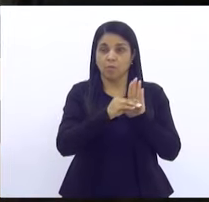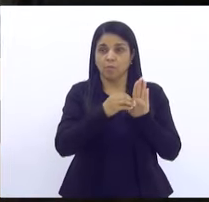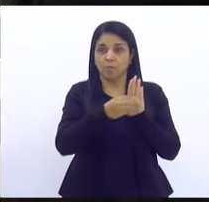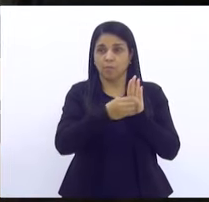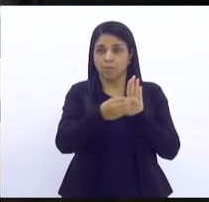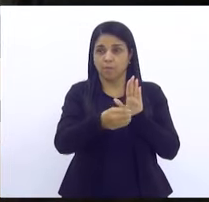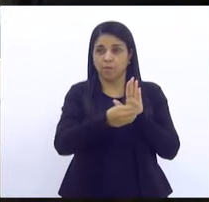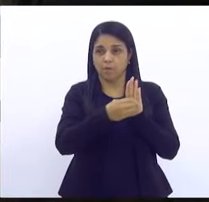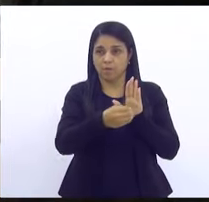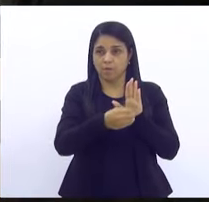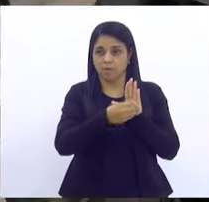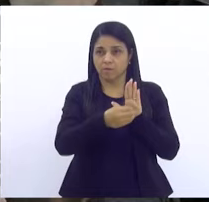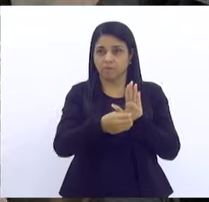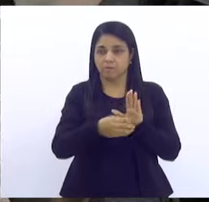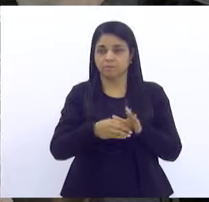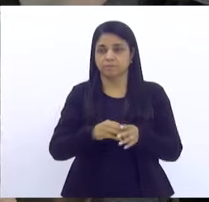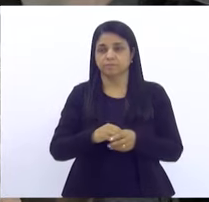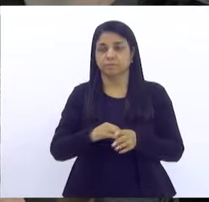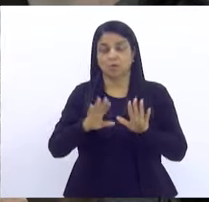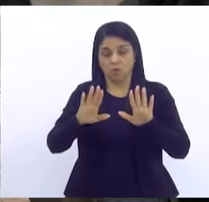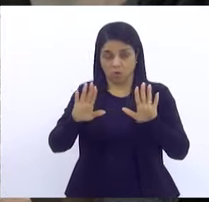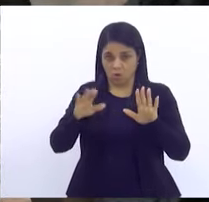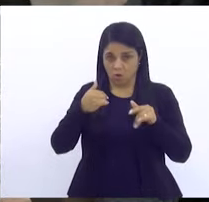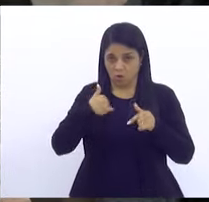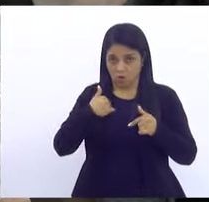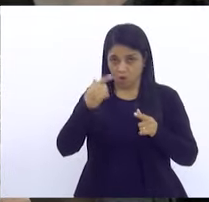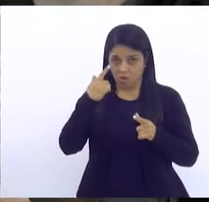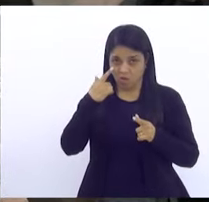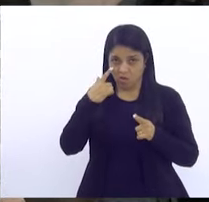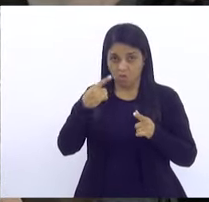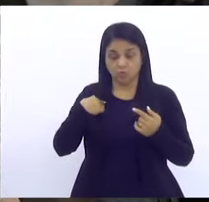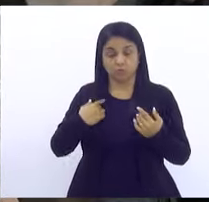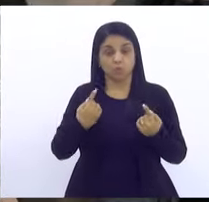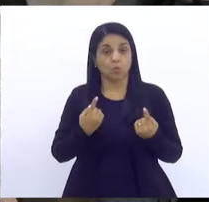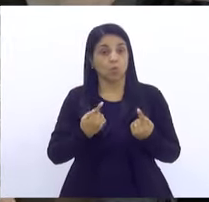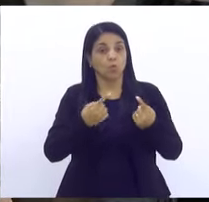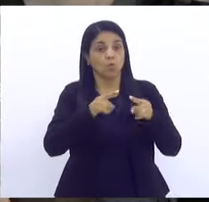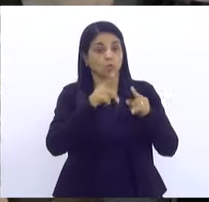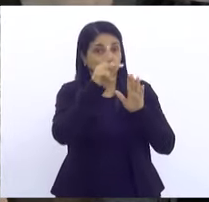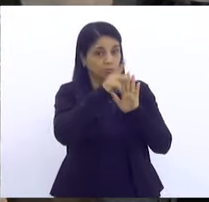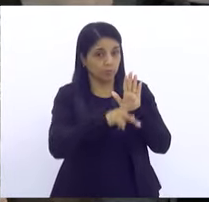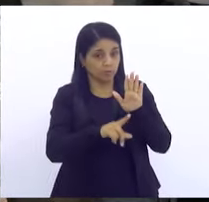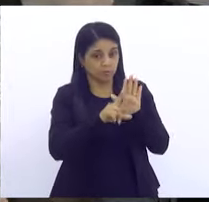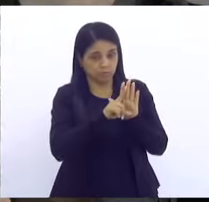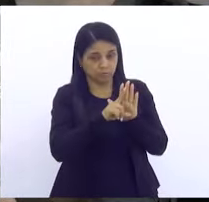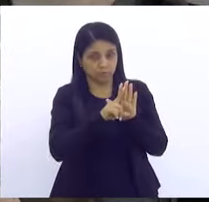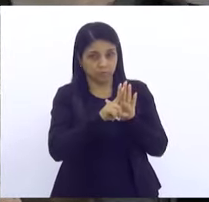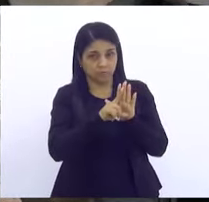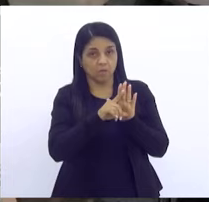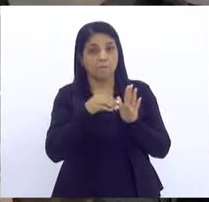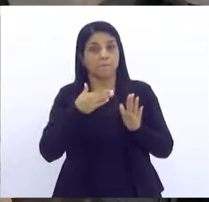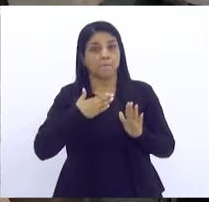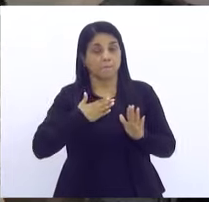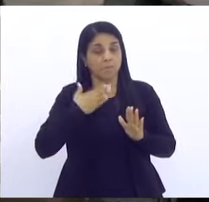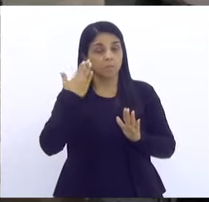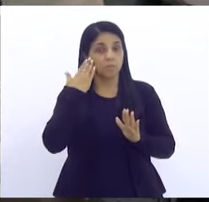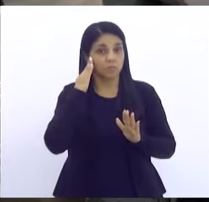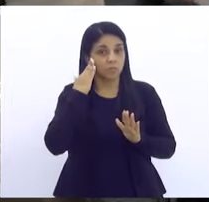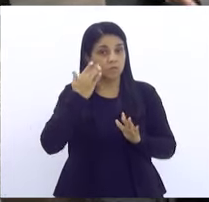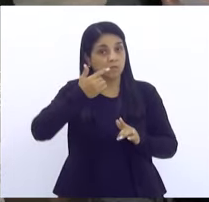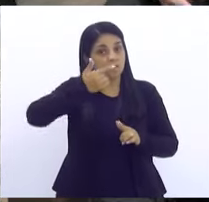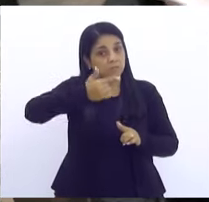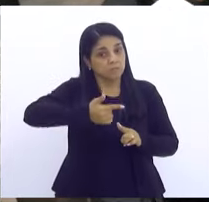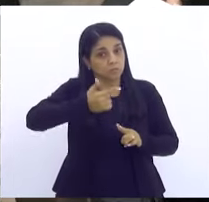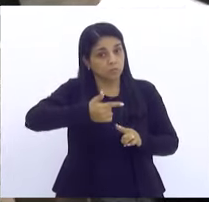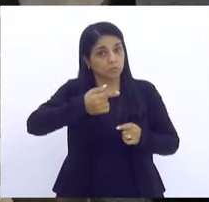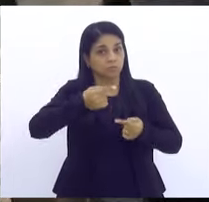Senhora presidente. Senhora presidente. Olha só, eu sou contra o projeto, mas eu entendo que esta é a segunda